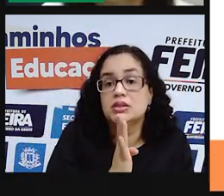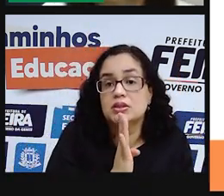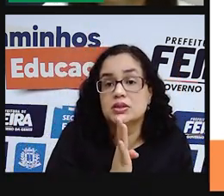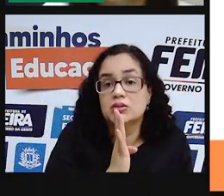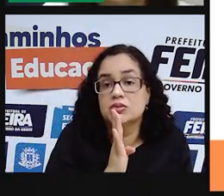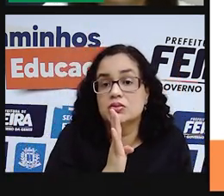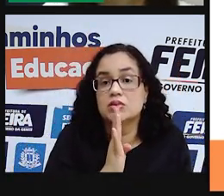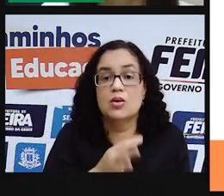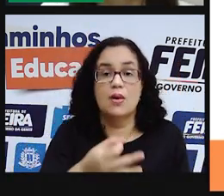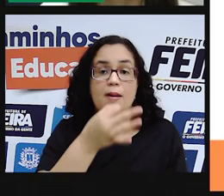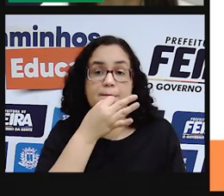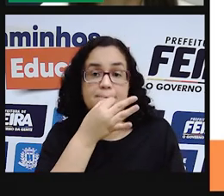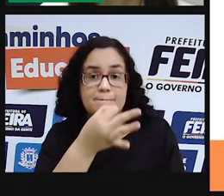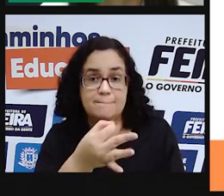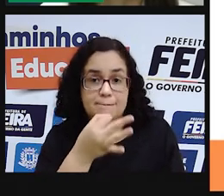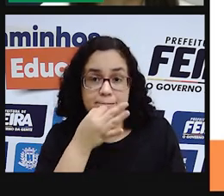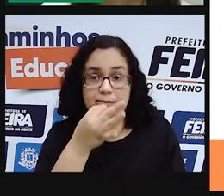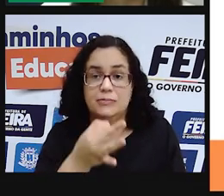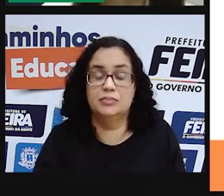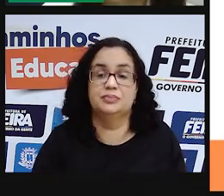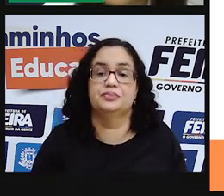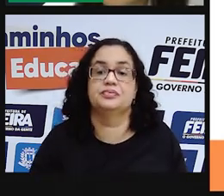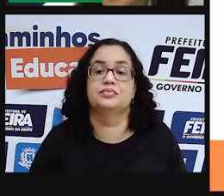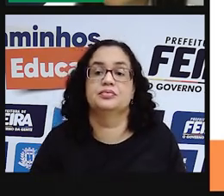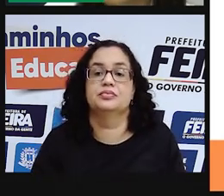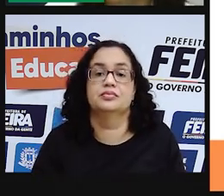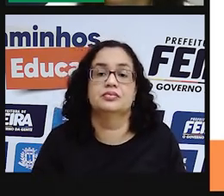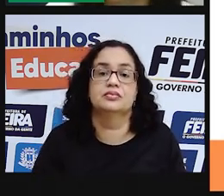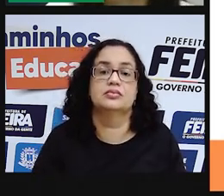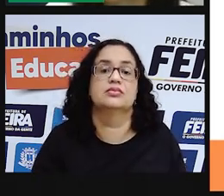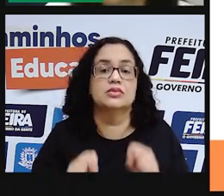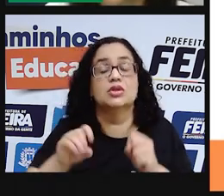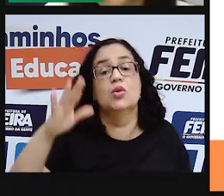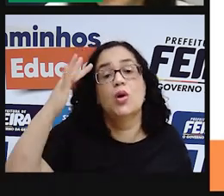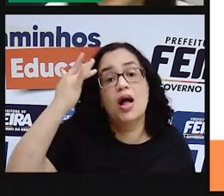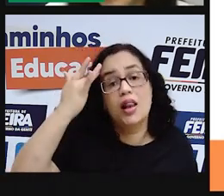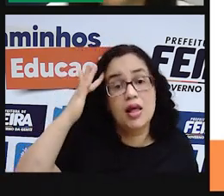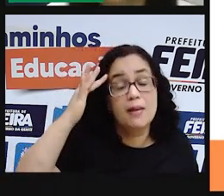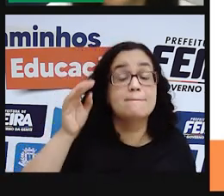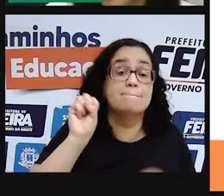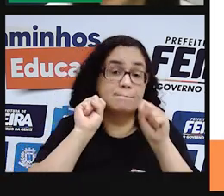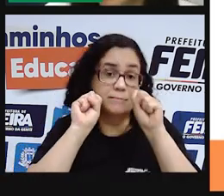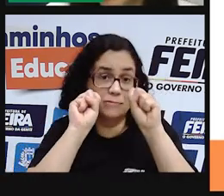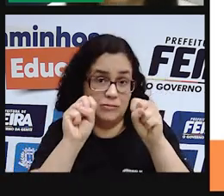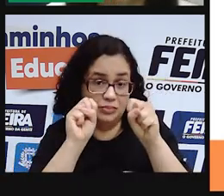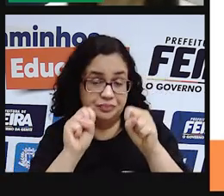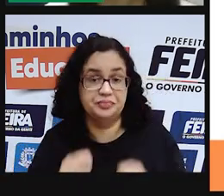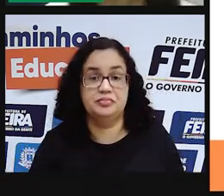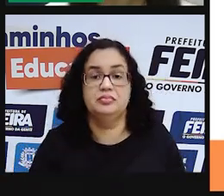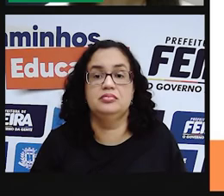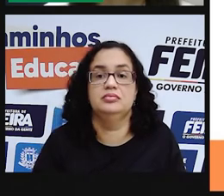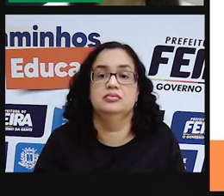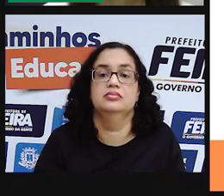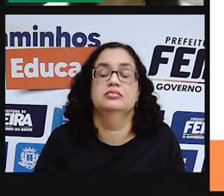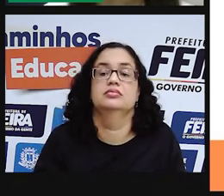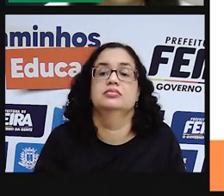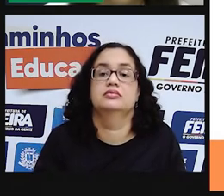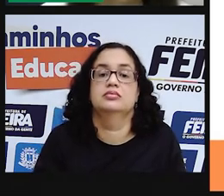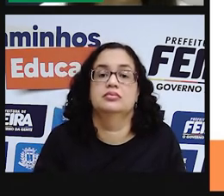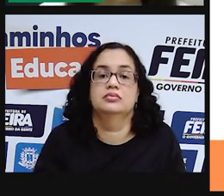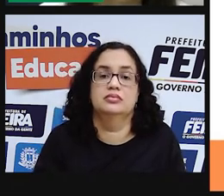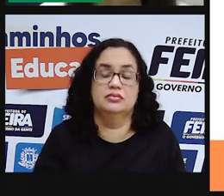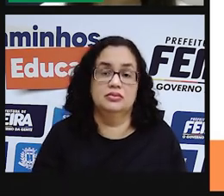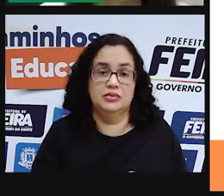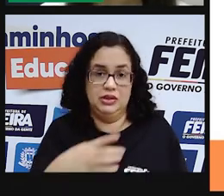formar sua opinião em relação a isso. Mas além disso, o que é que você acha que pode ser feito para que essa ação